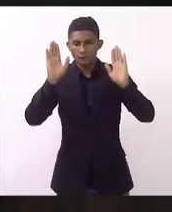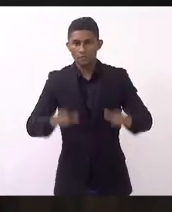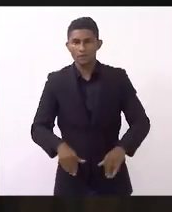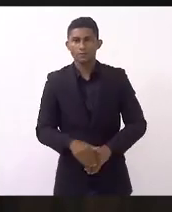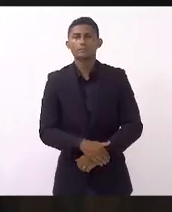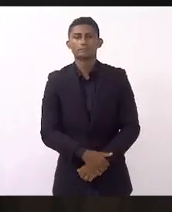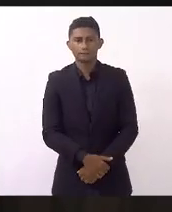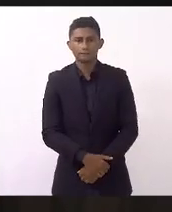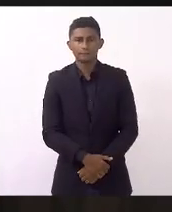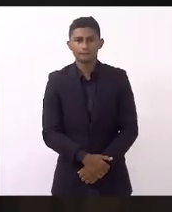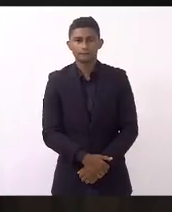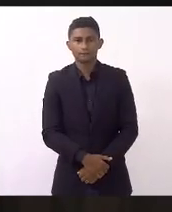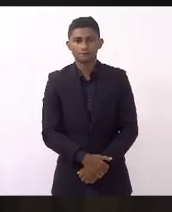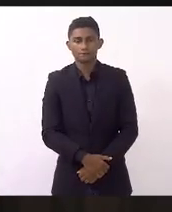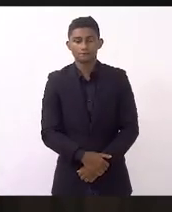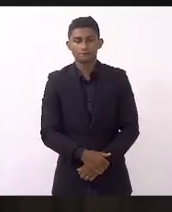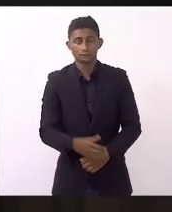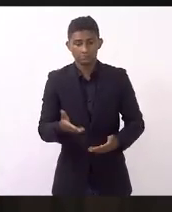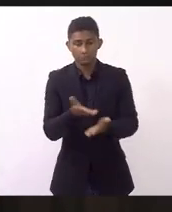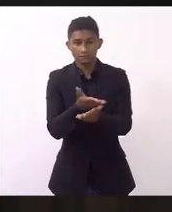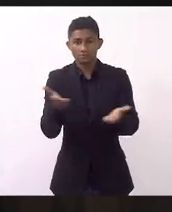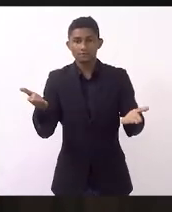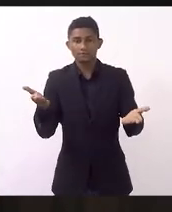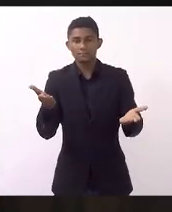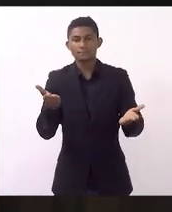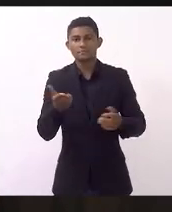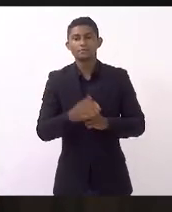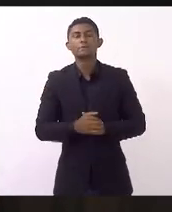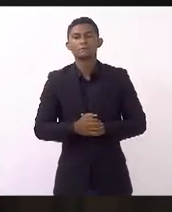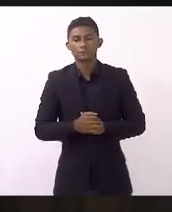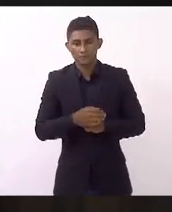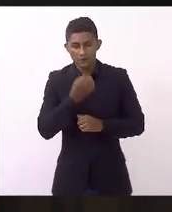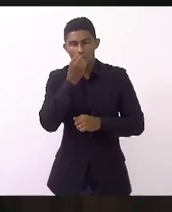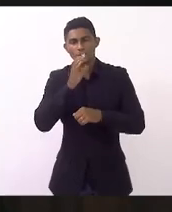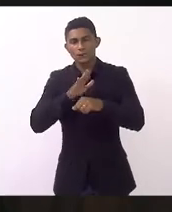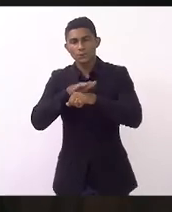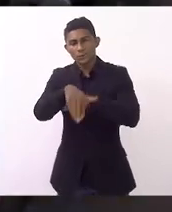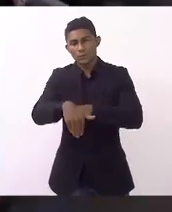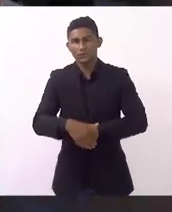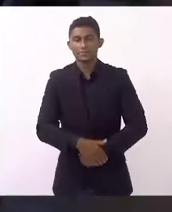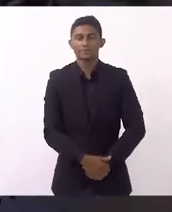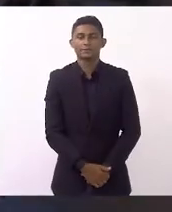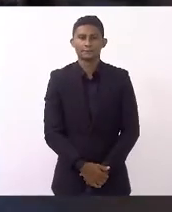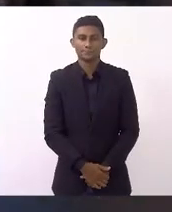presente sessão. Tenham todos uma ótima noite.